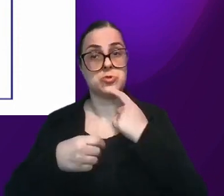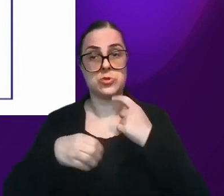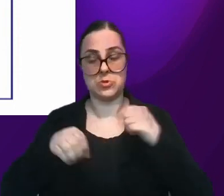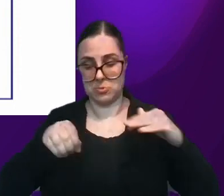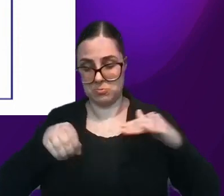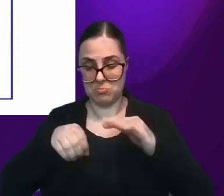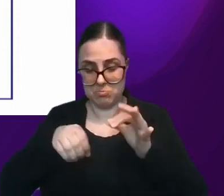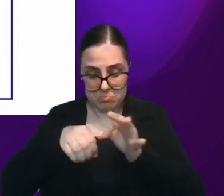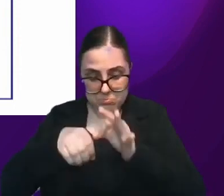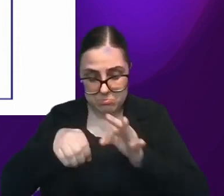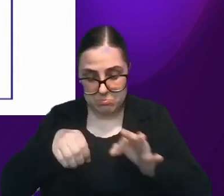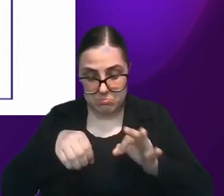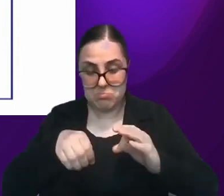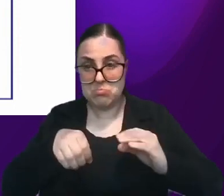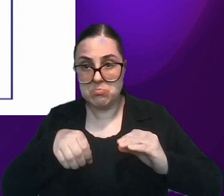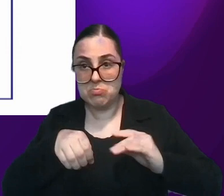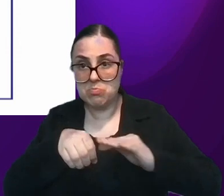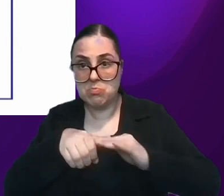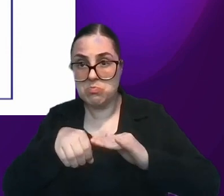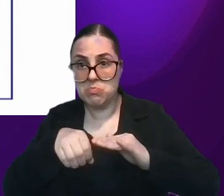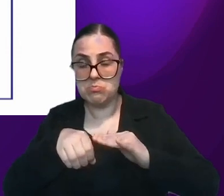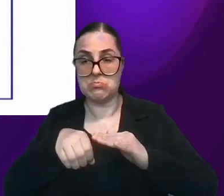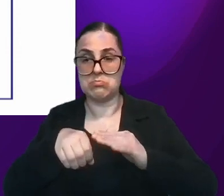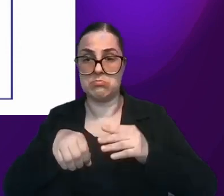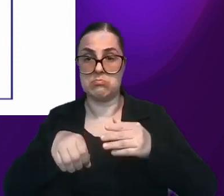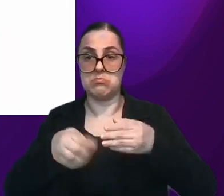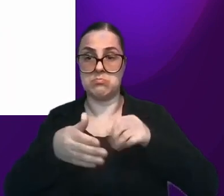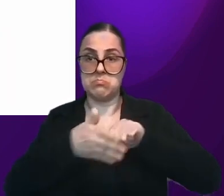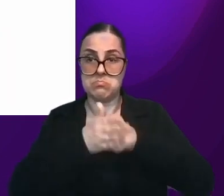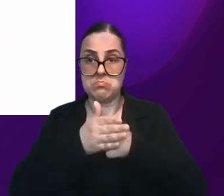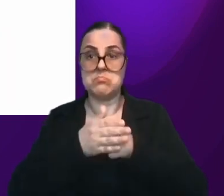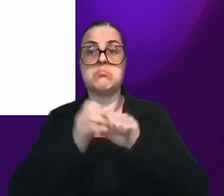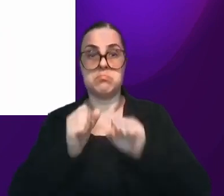do seu processo de tratamento contínuo.